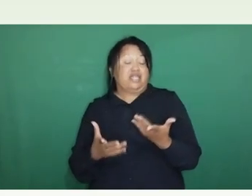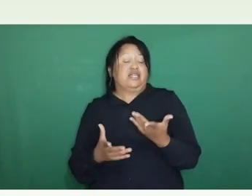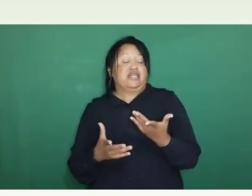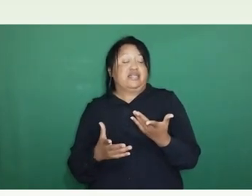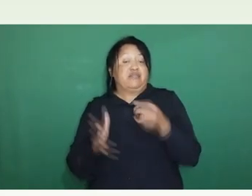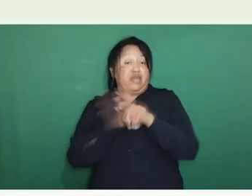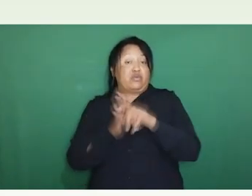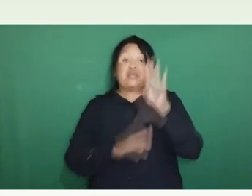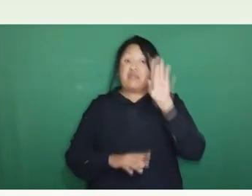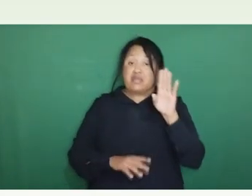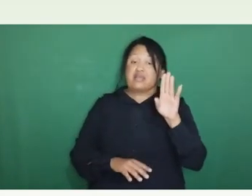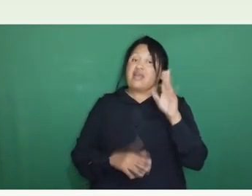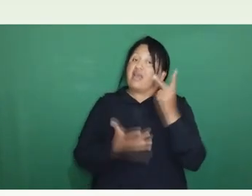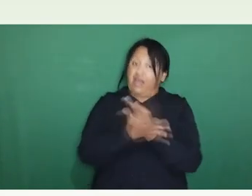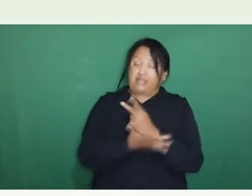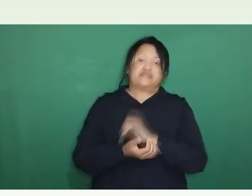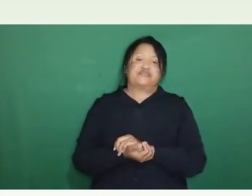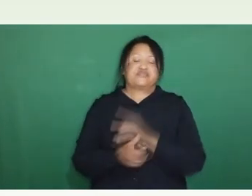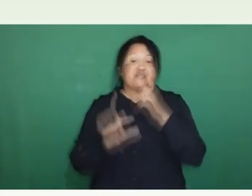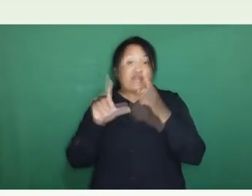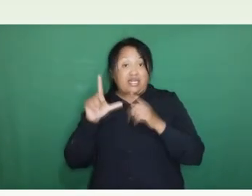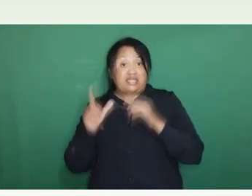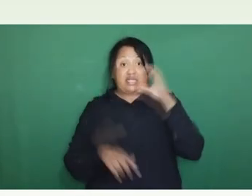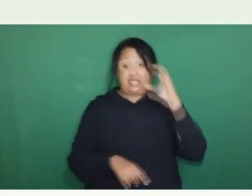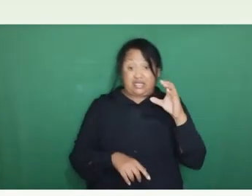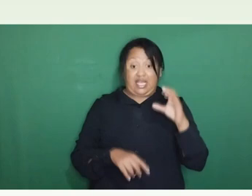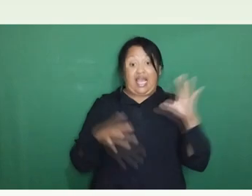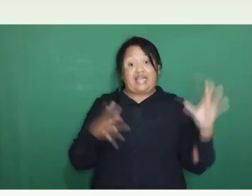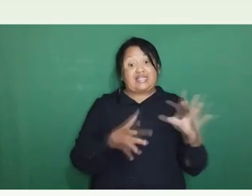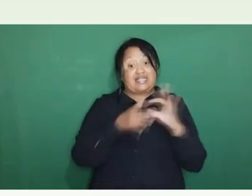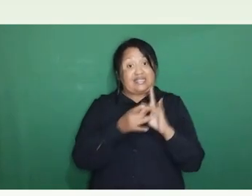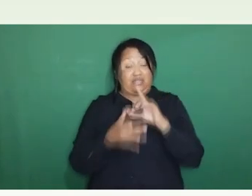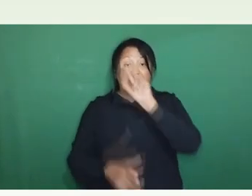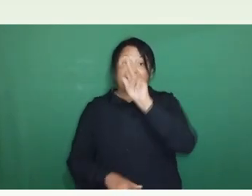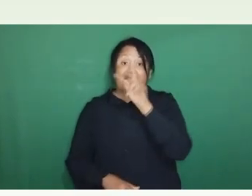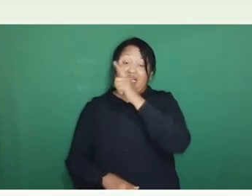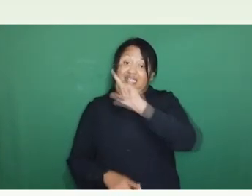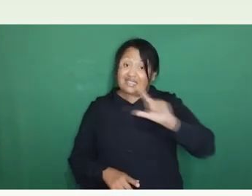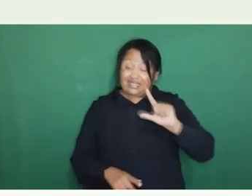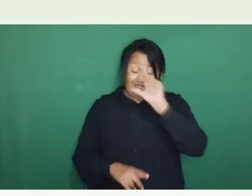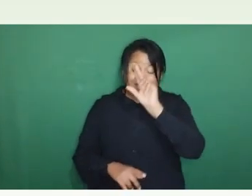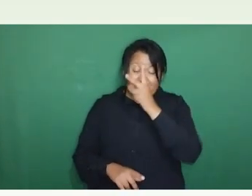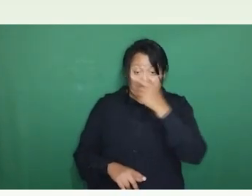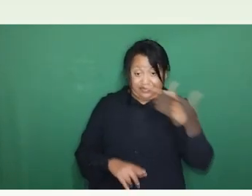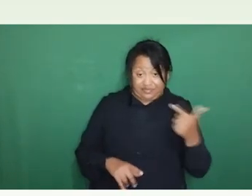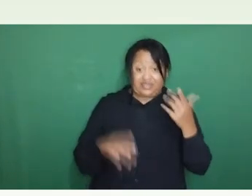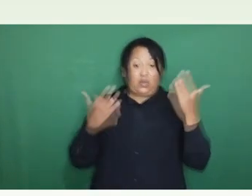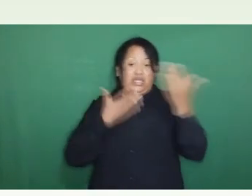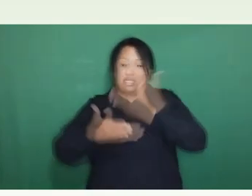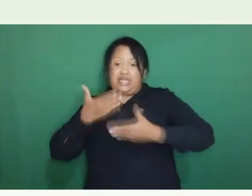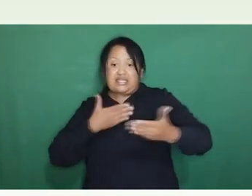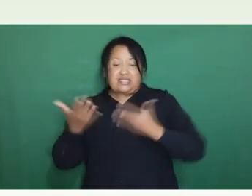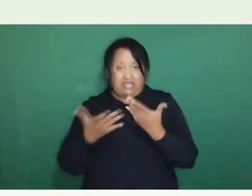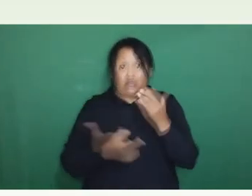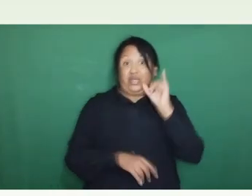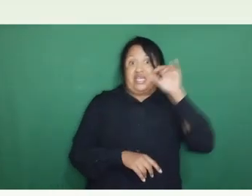falsa a letra C as ligações de hidrogênio são interações intramoleculares que confere